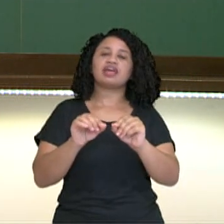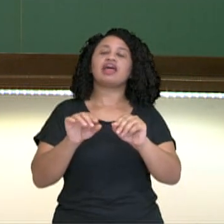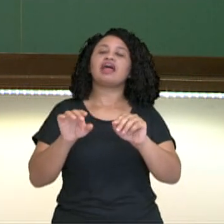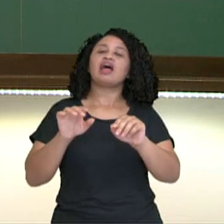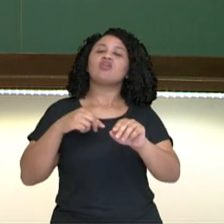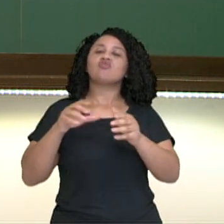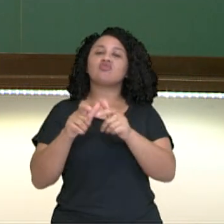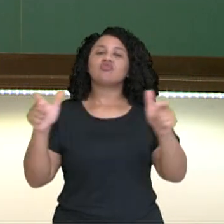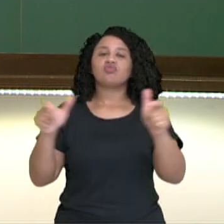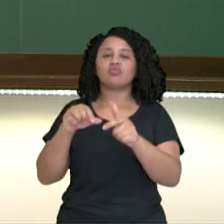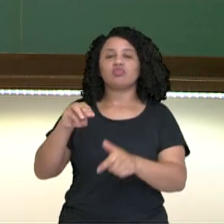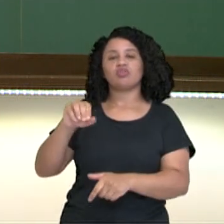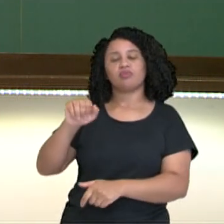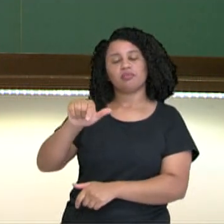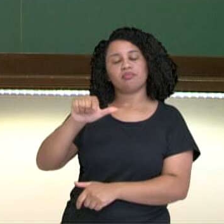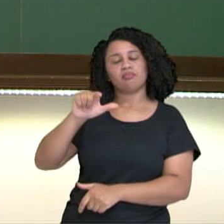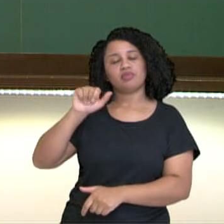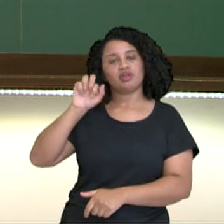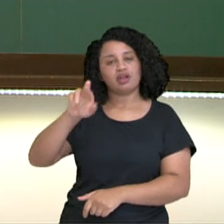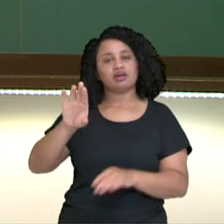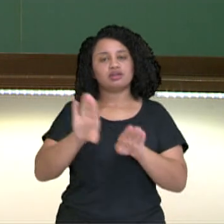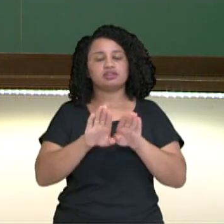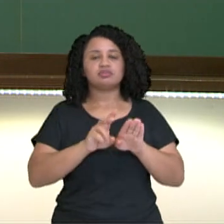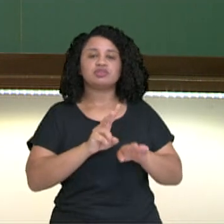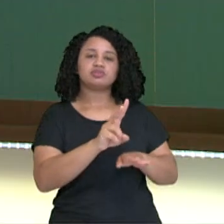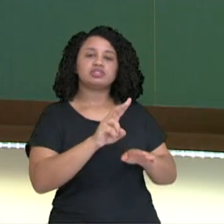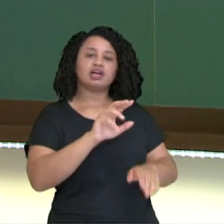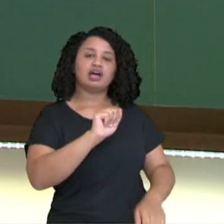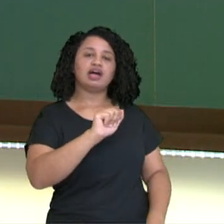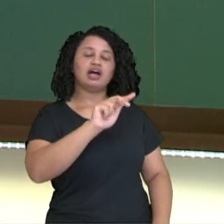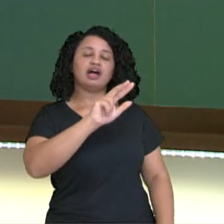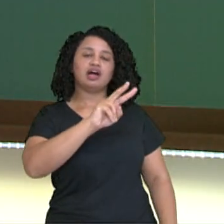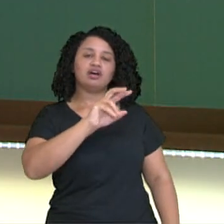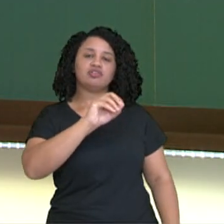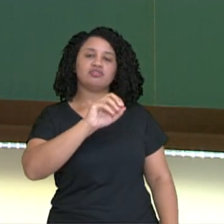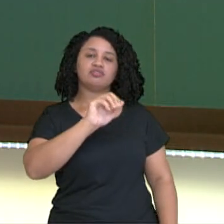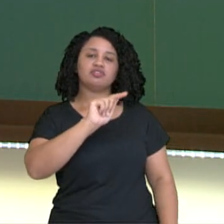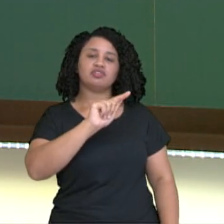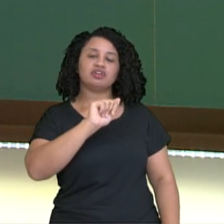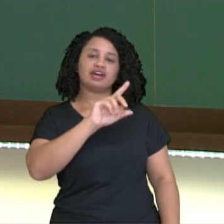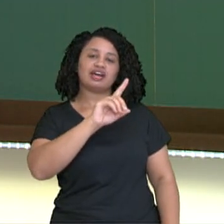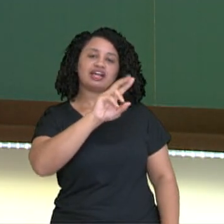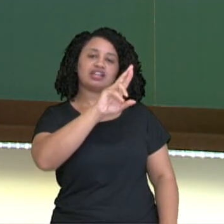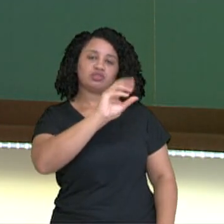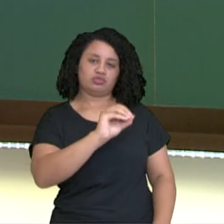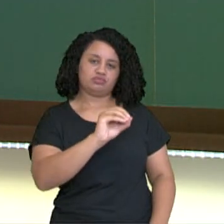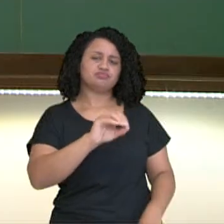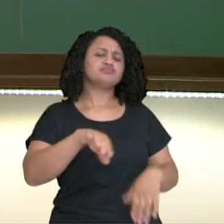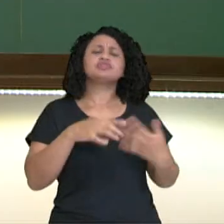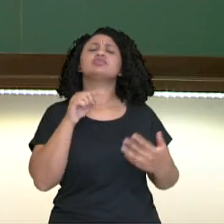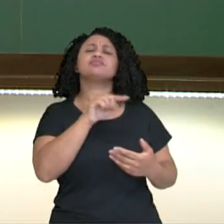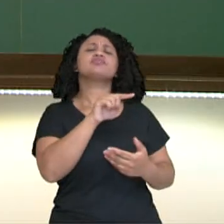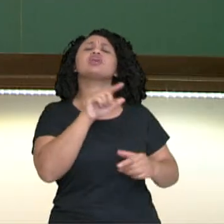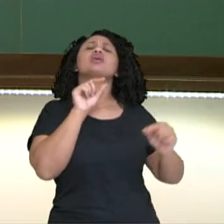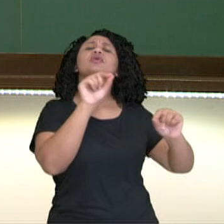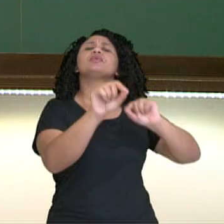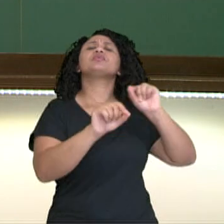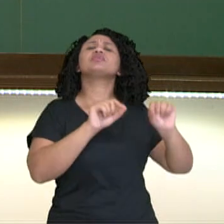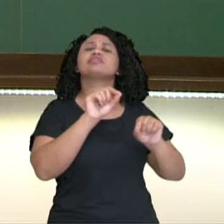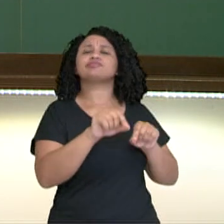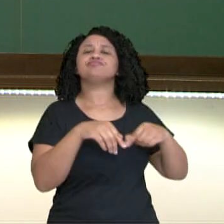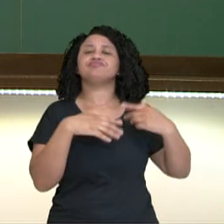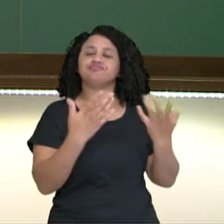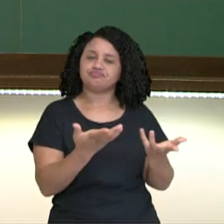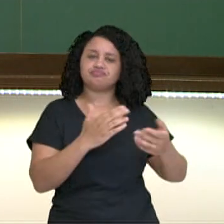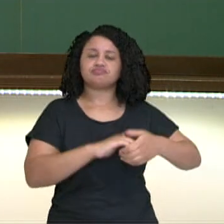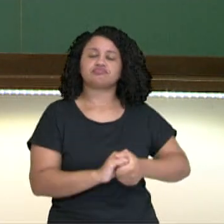volume molar. Vejam só, com relação à constante de Avogadro ou princípio de Avogadro, o que ele disse?